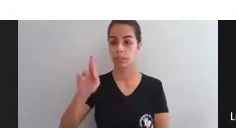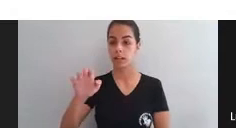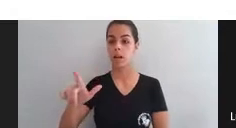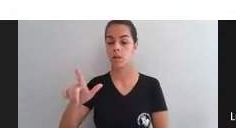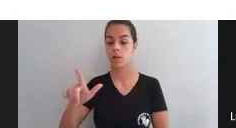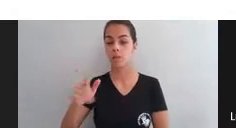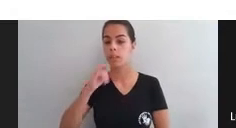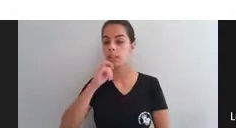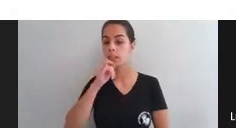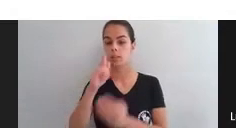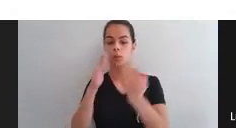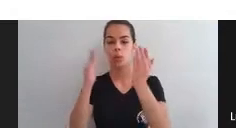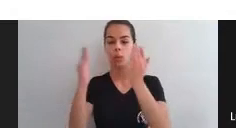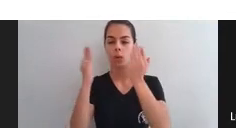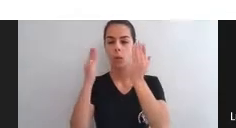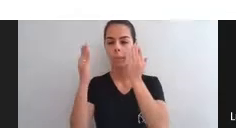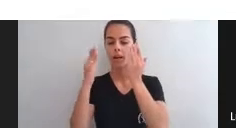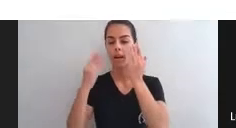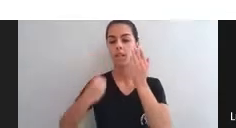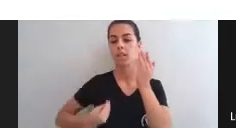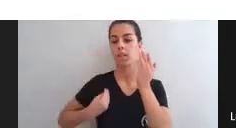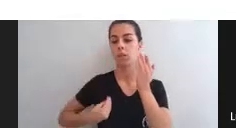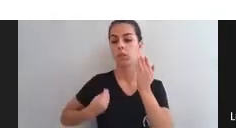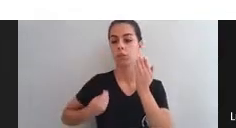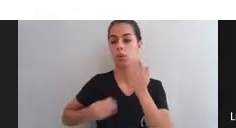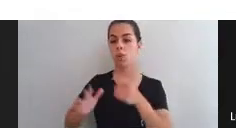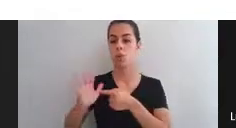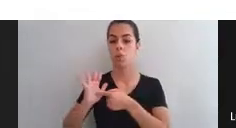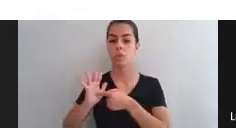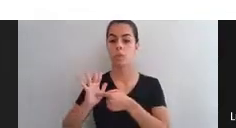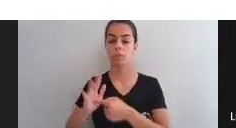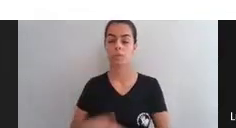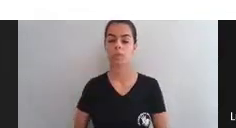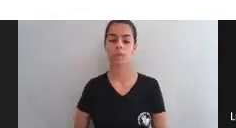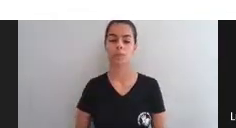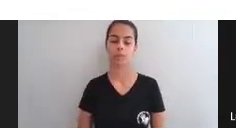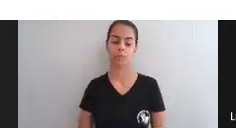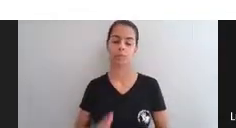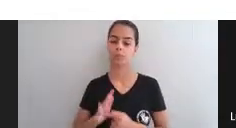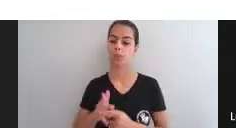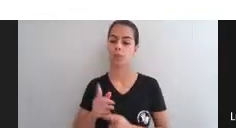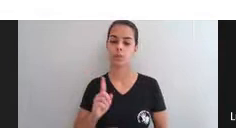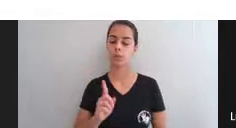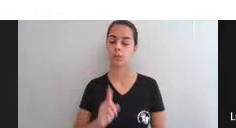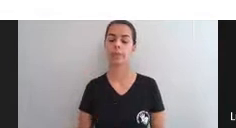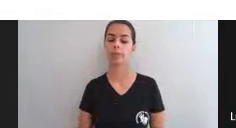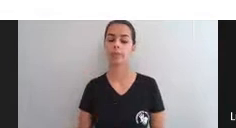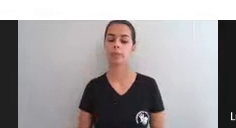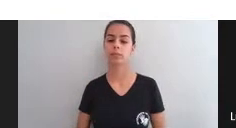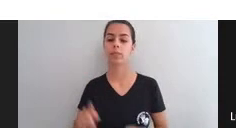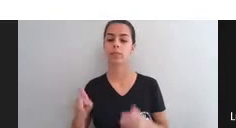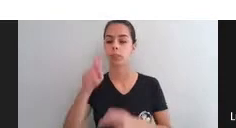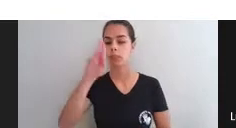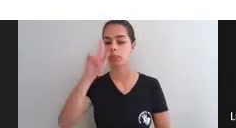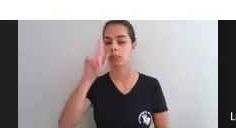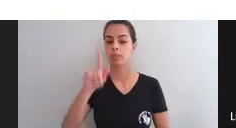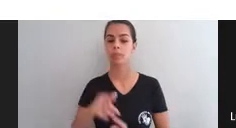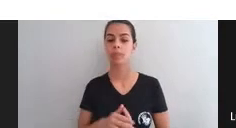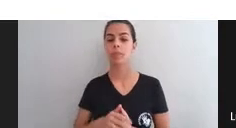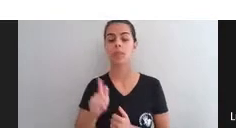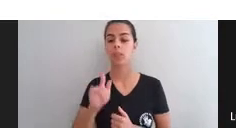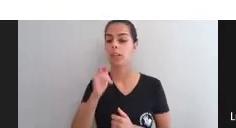Se você for comparar aí o funcionamento de um motor não, funcionamento de um motor operando